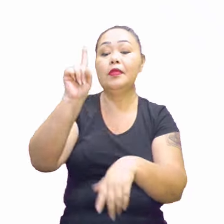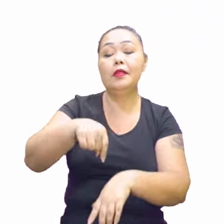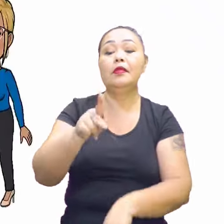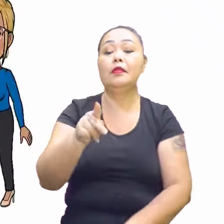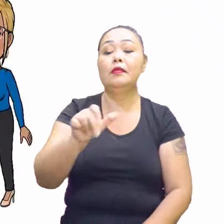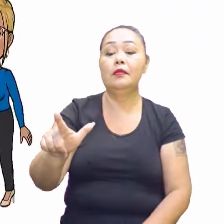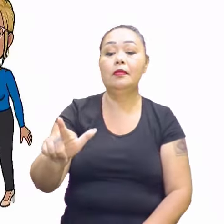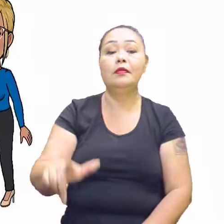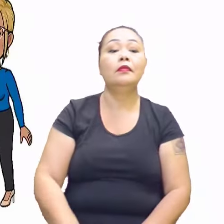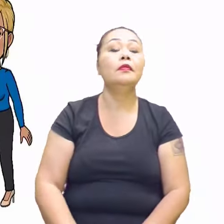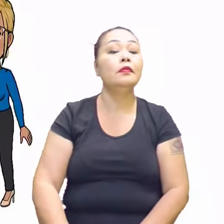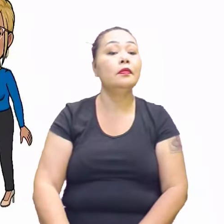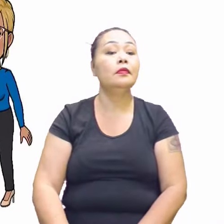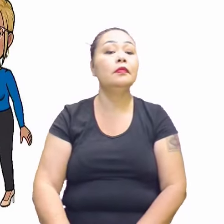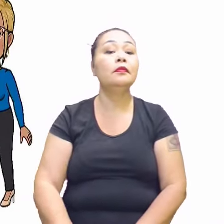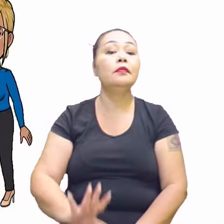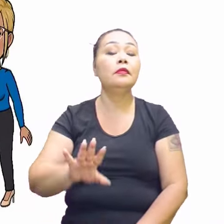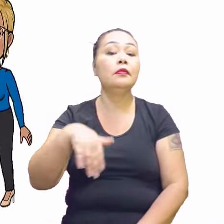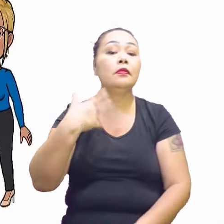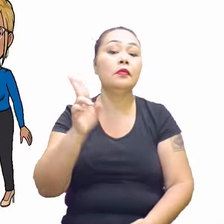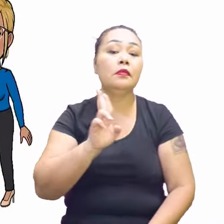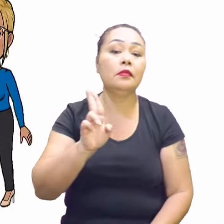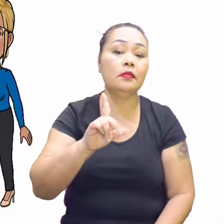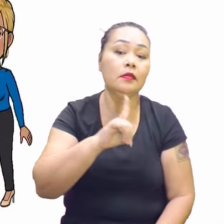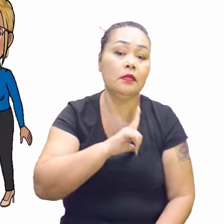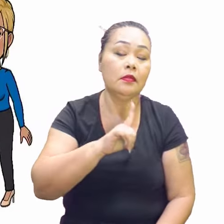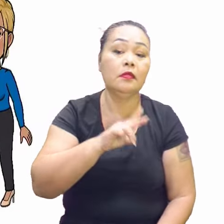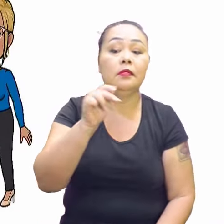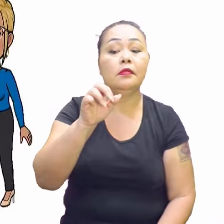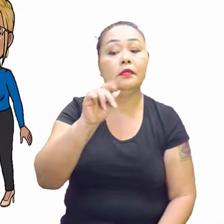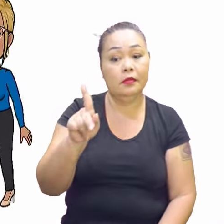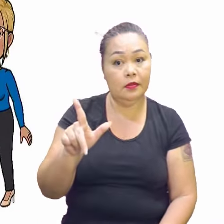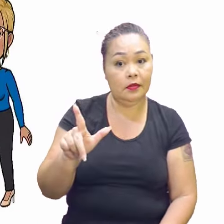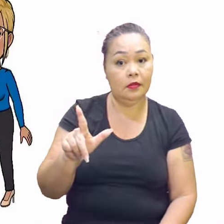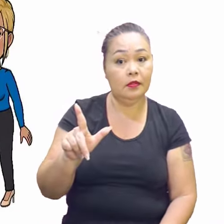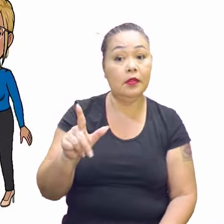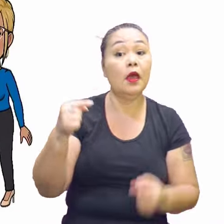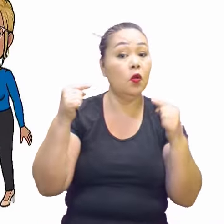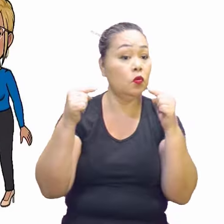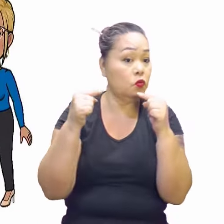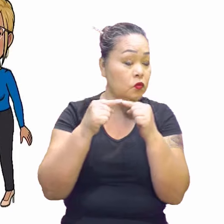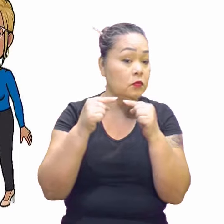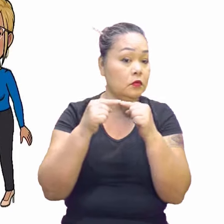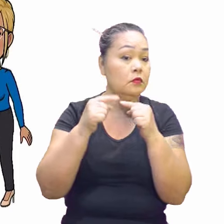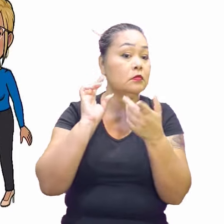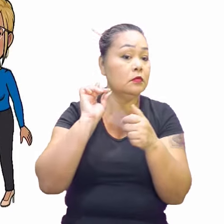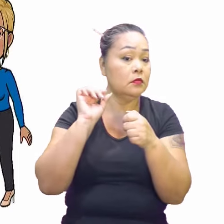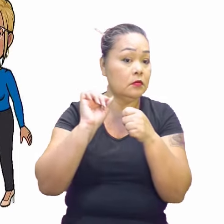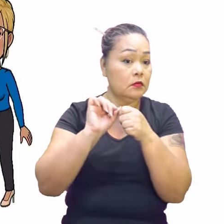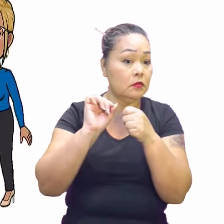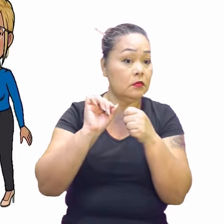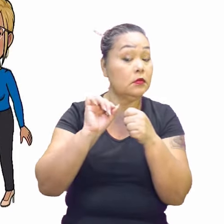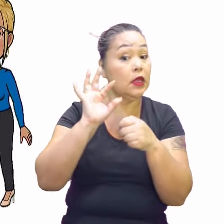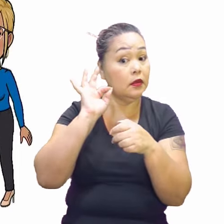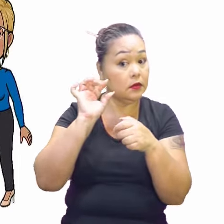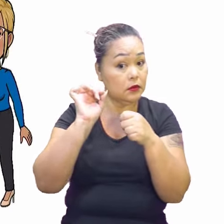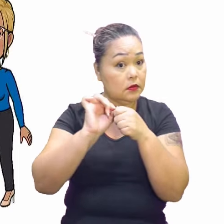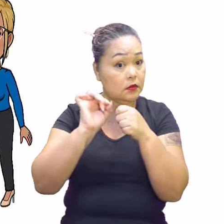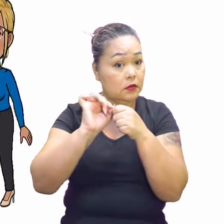Pluralizado. Quando se trata de nomes que só existem no plural, a concordância ela deve ser